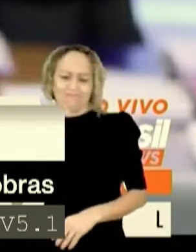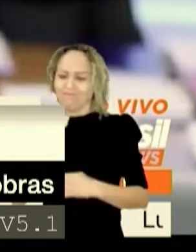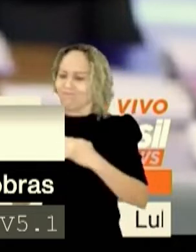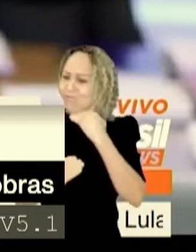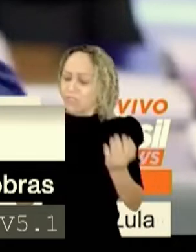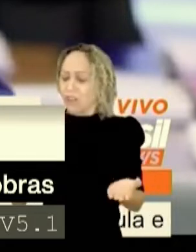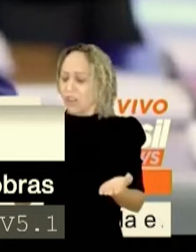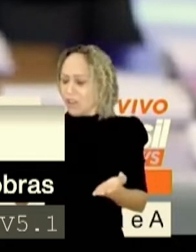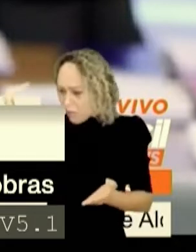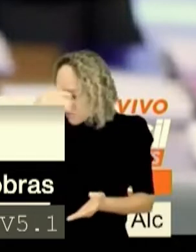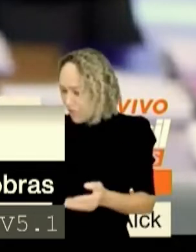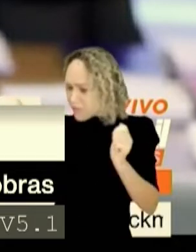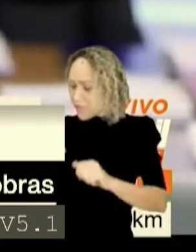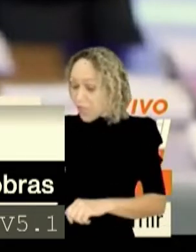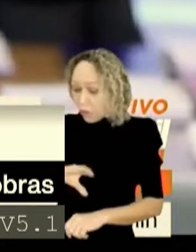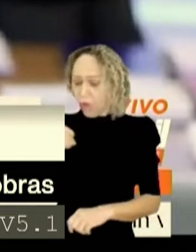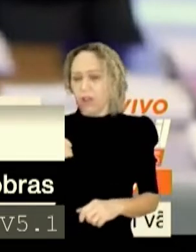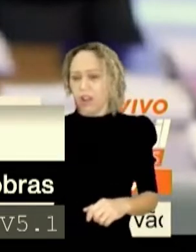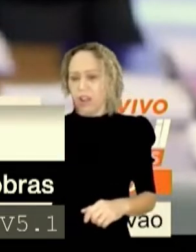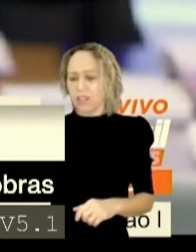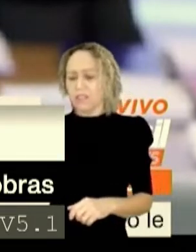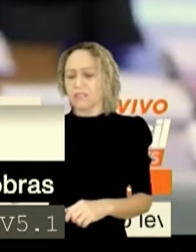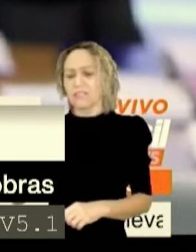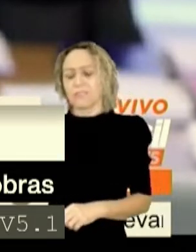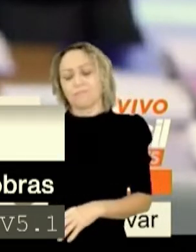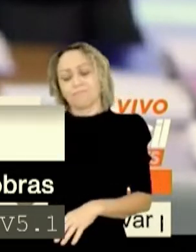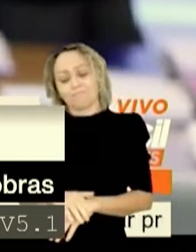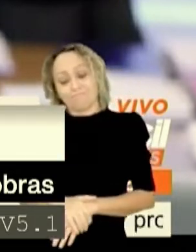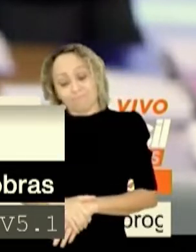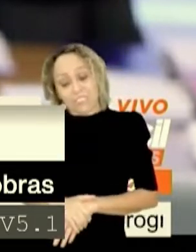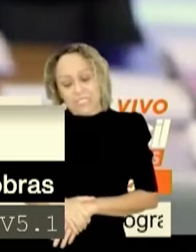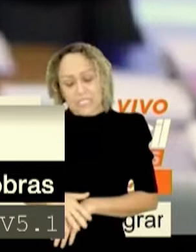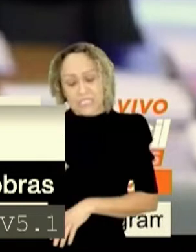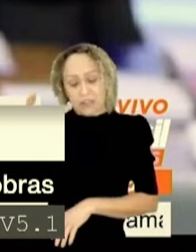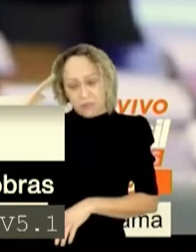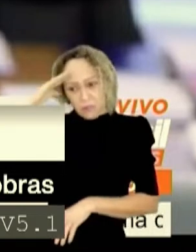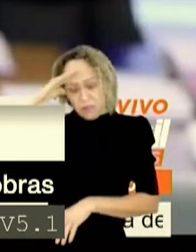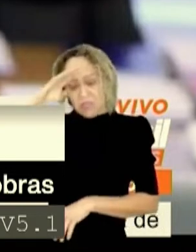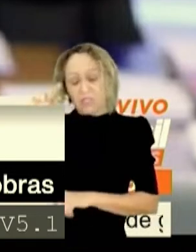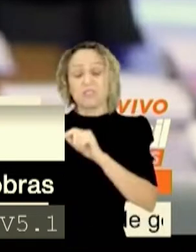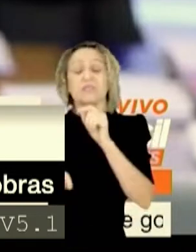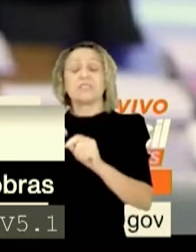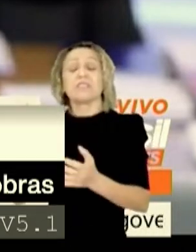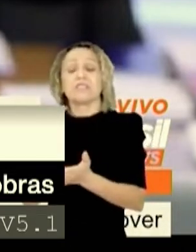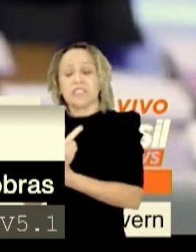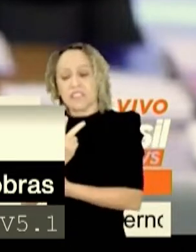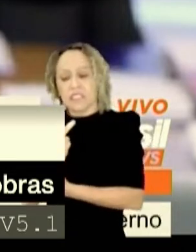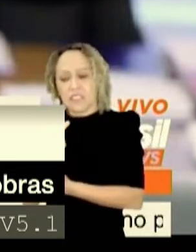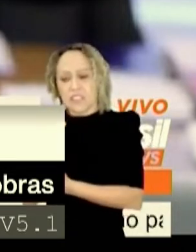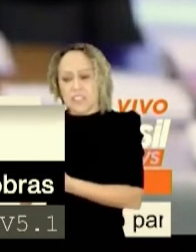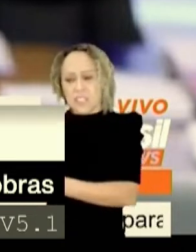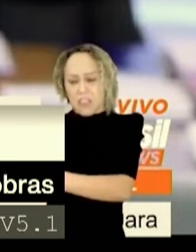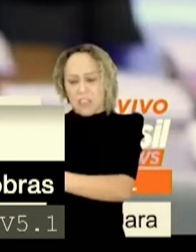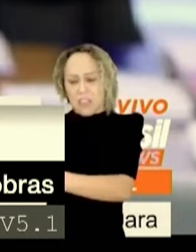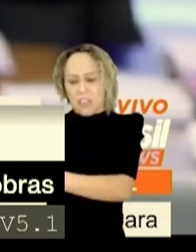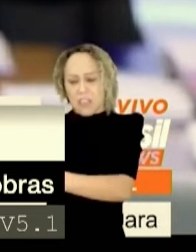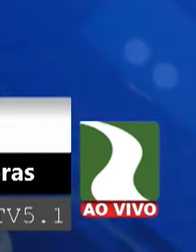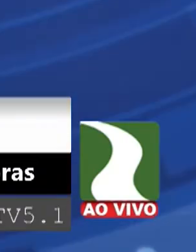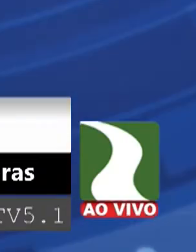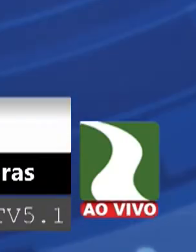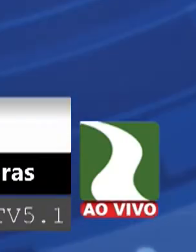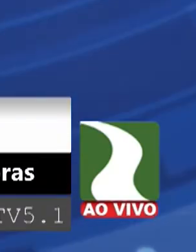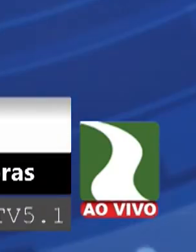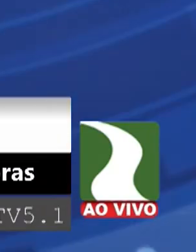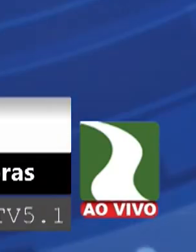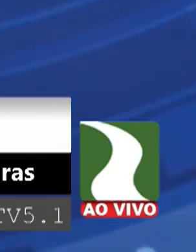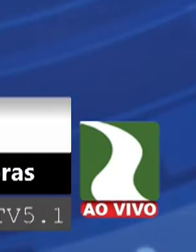verdade, o que ele tem é um rabo preso. É um rabo preso aos preços, sabe, internacionais. É por isso que ele não tem coragem de mudar. O